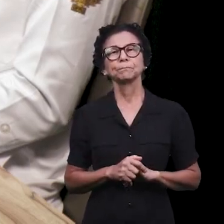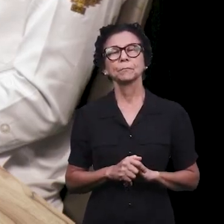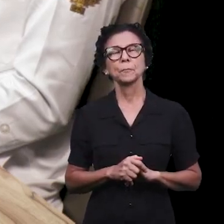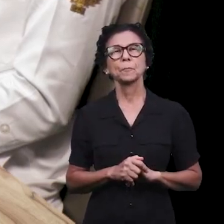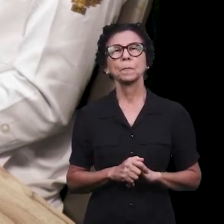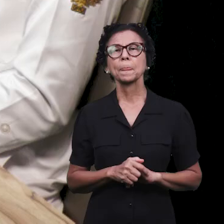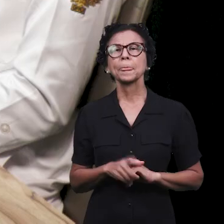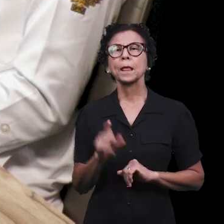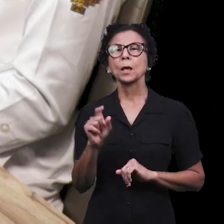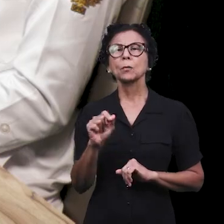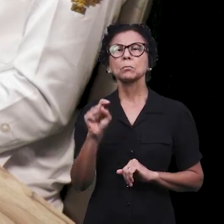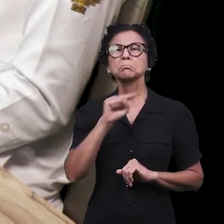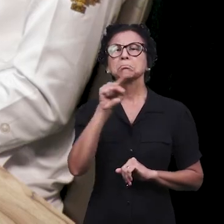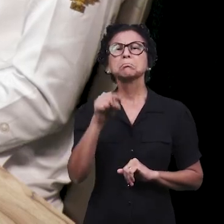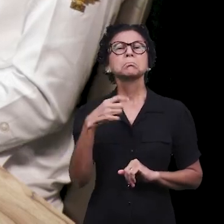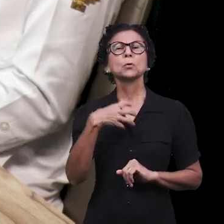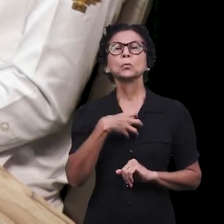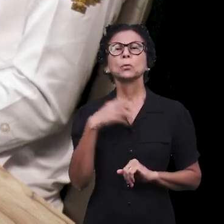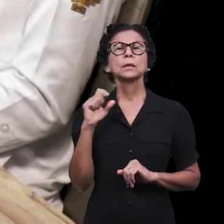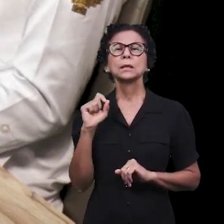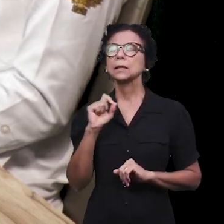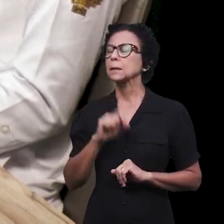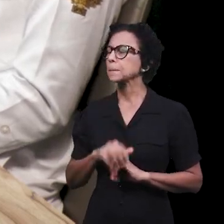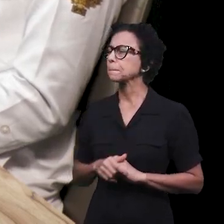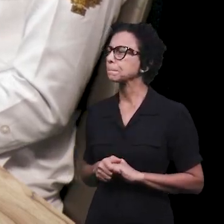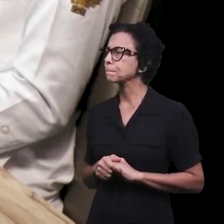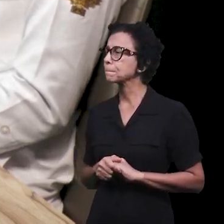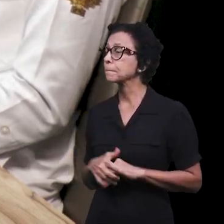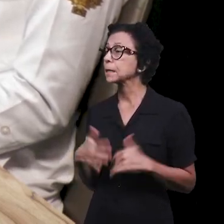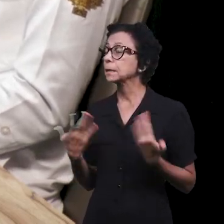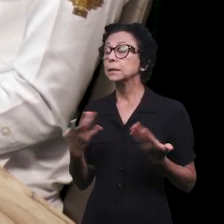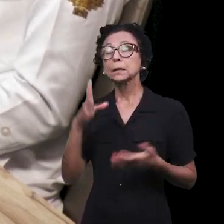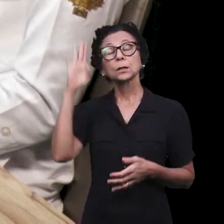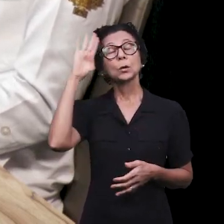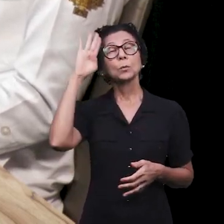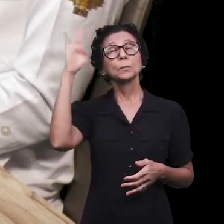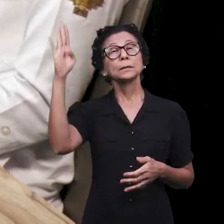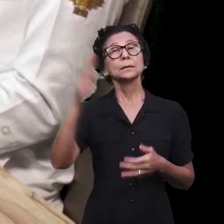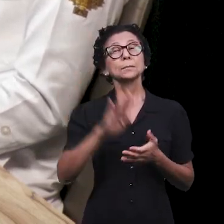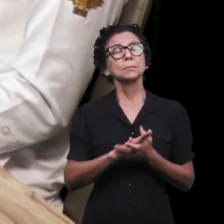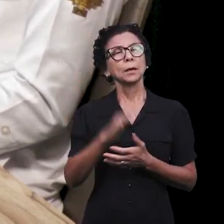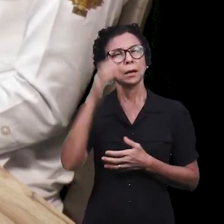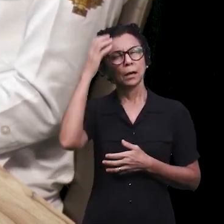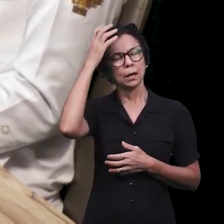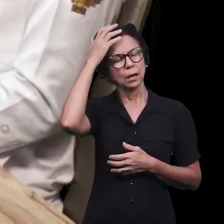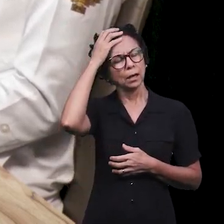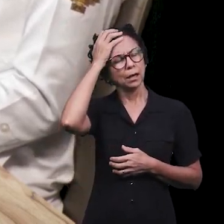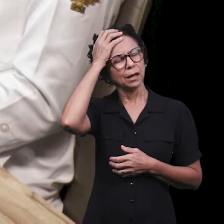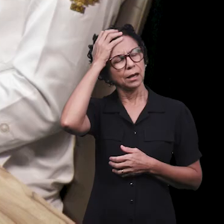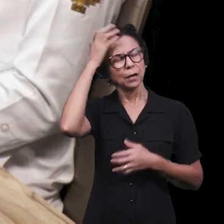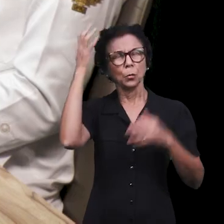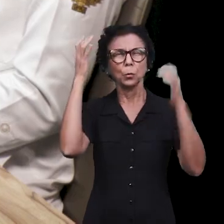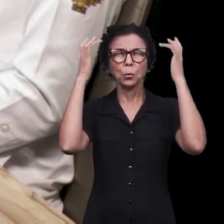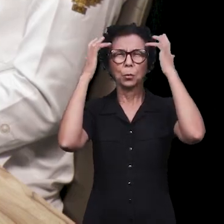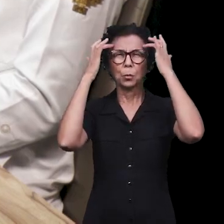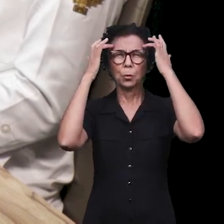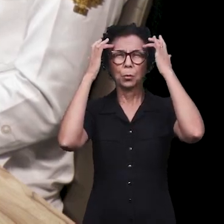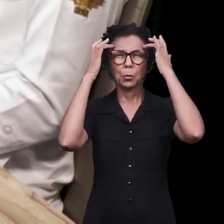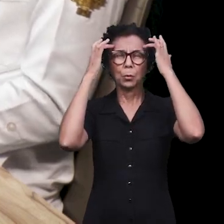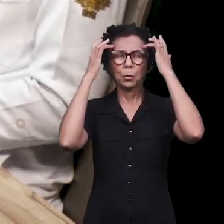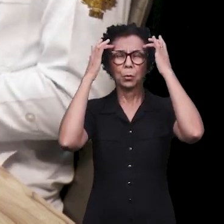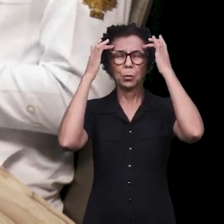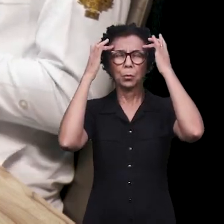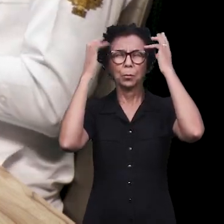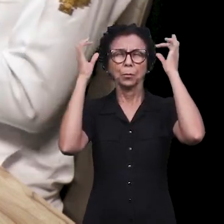sintomas, dessa enxaqueca? Então, o sintoma principal é a dor de cabeça, Só que essa dor de cabeça, ela